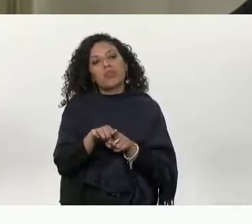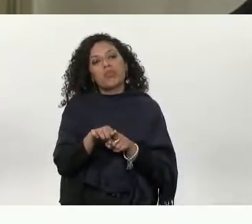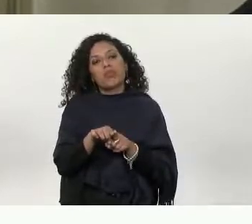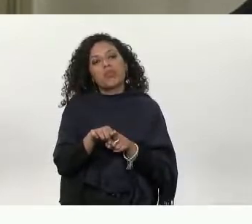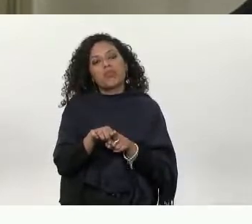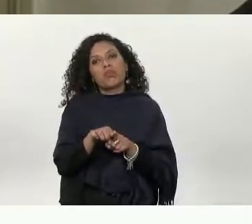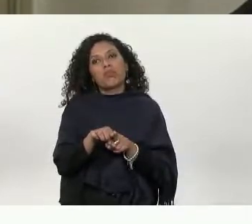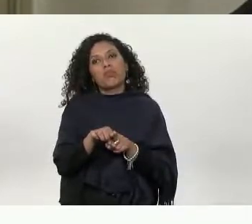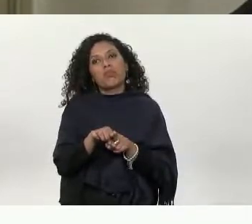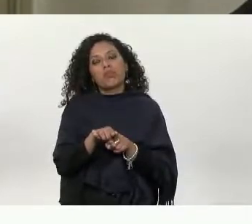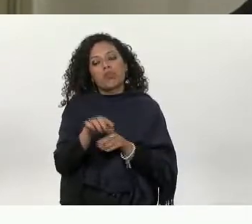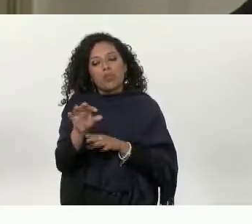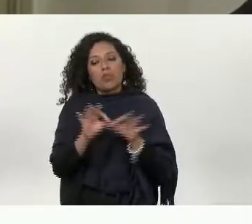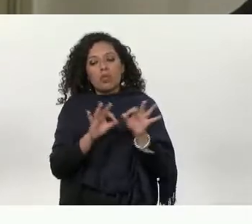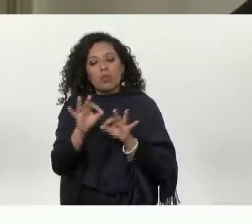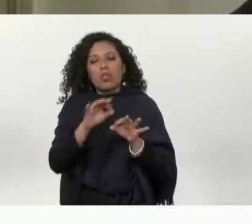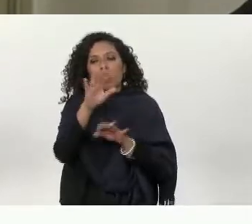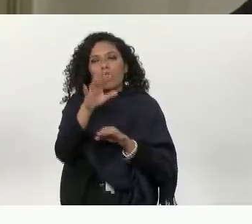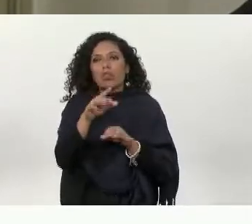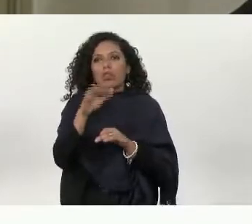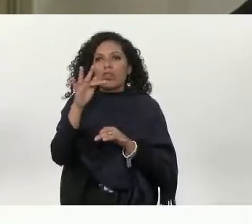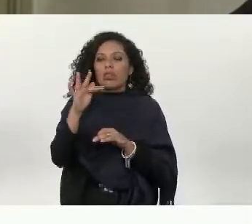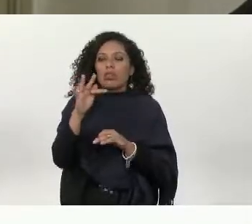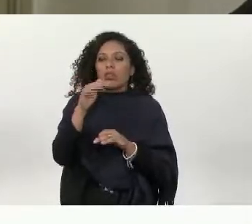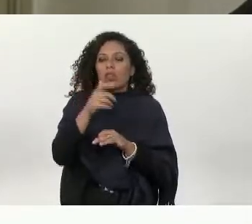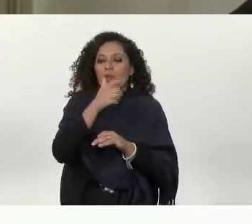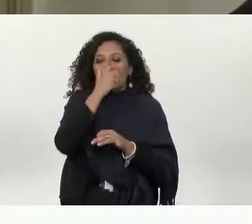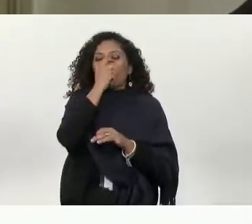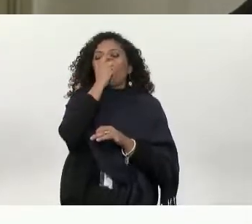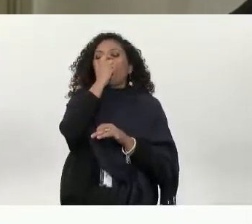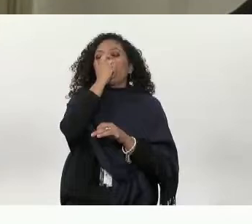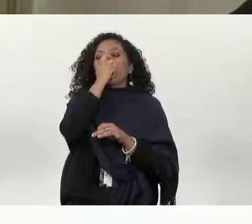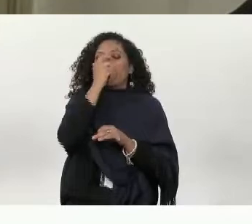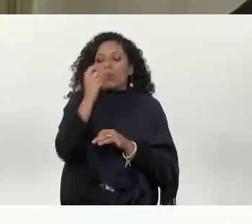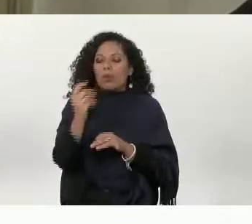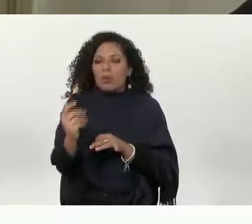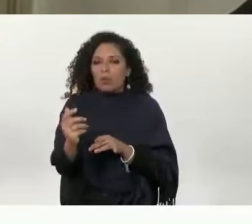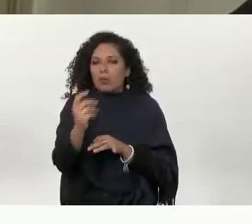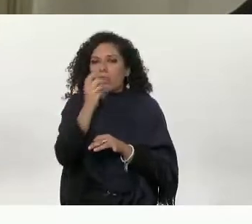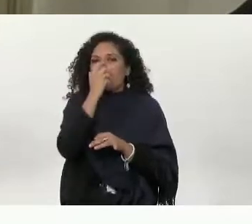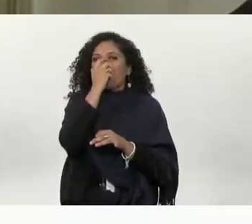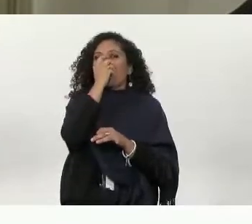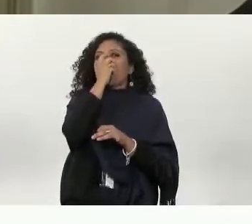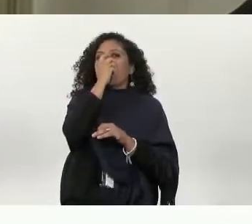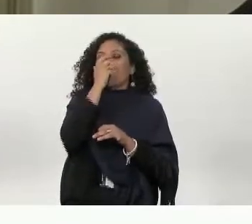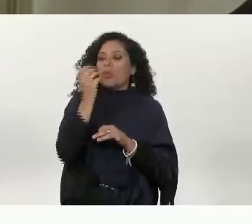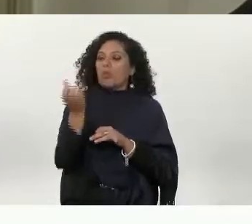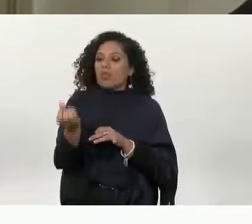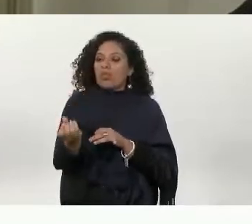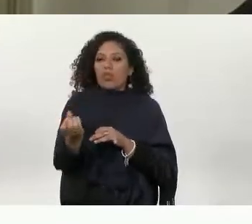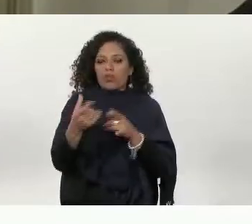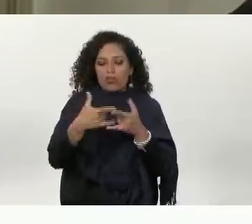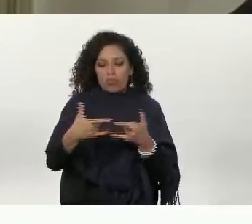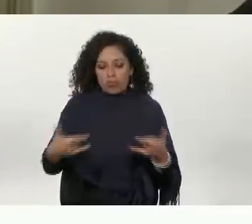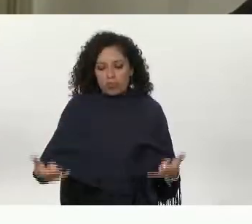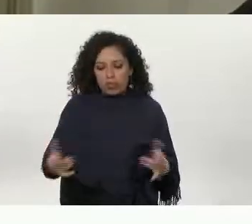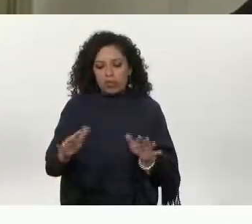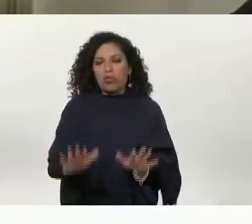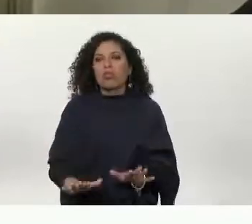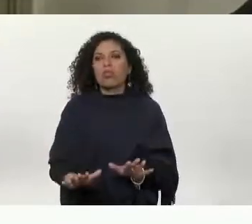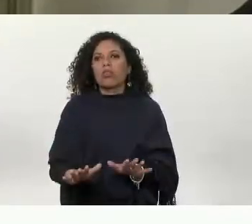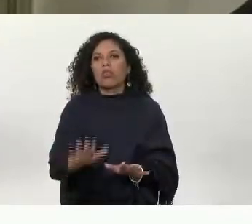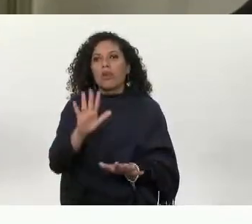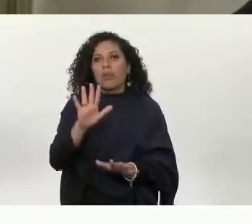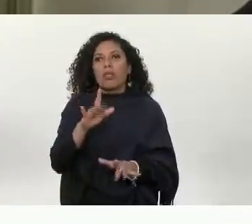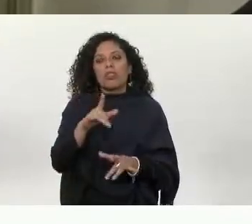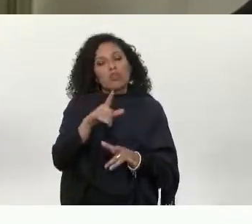foram instaladas filtro de oxigênio para cada 6 leitos, e ele só era usado quando tinha realmente um